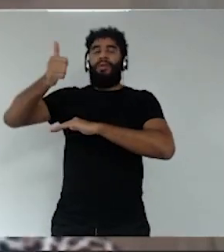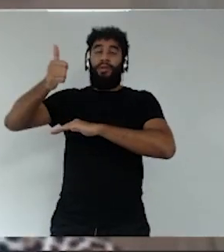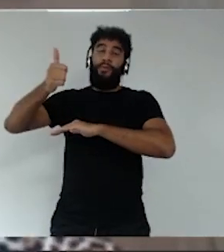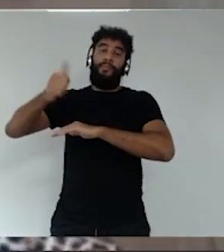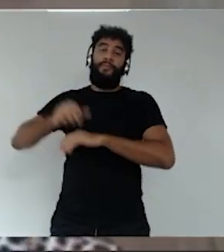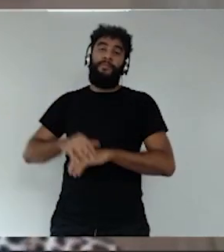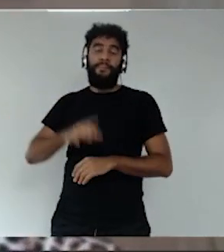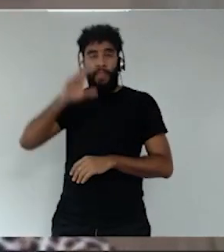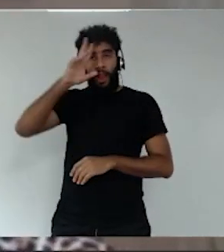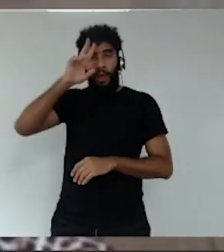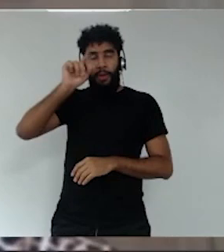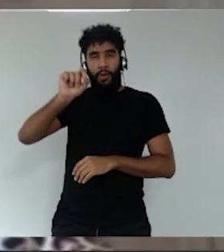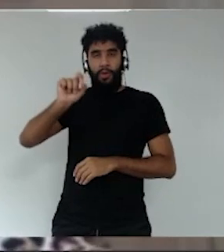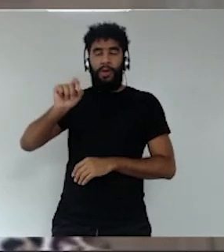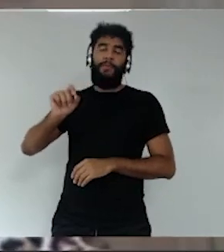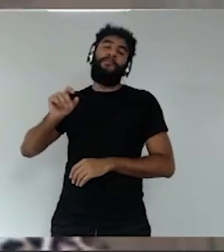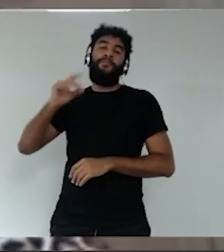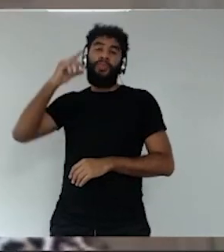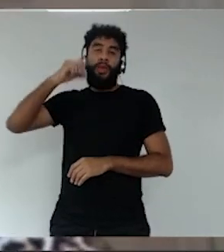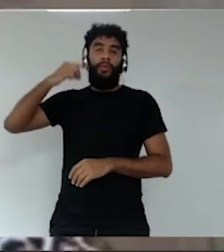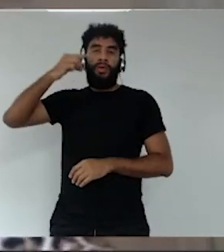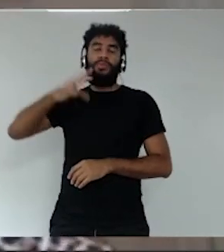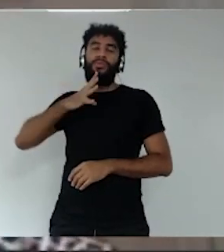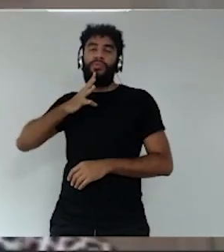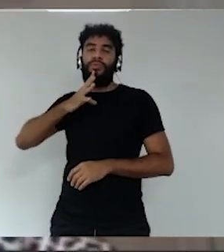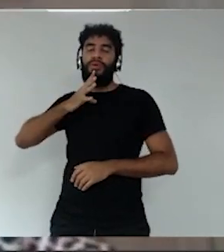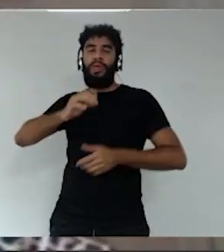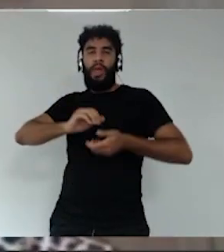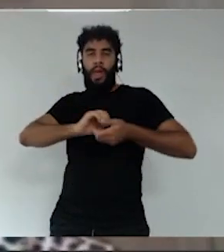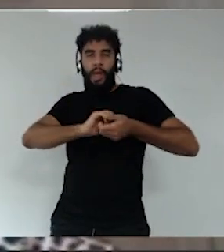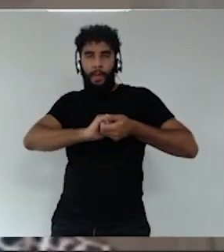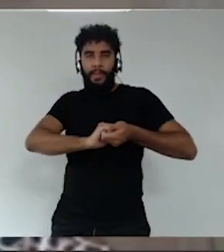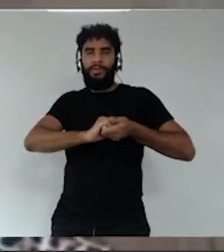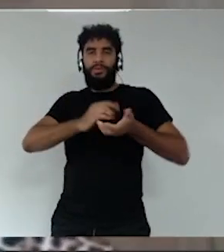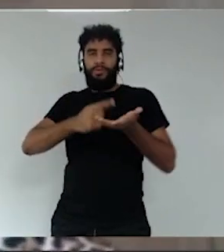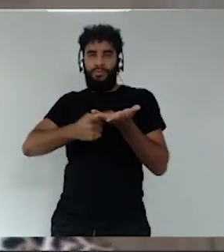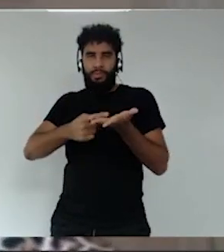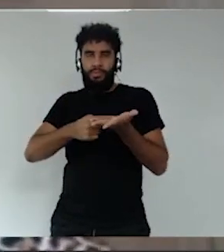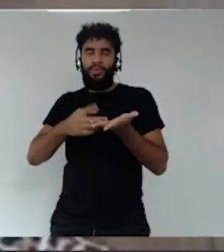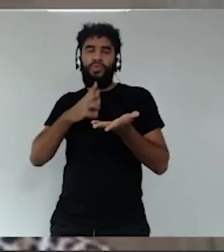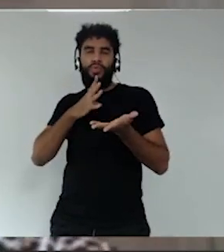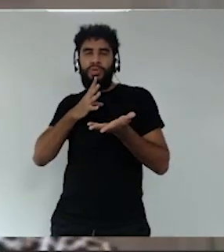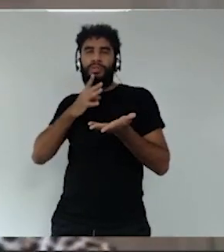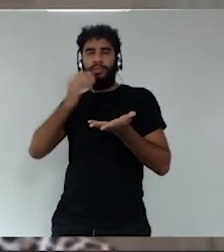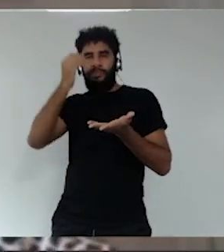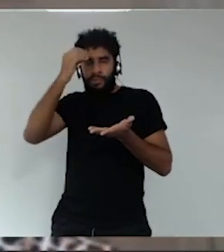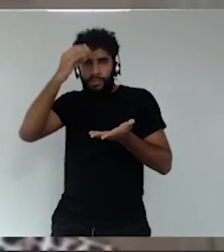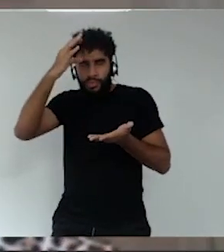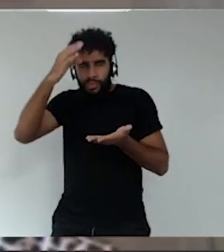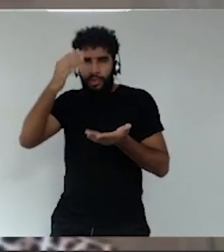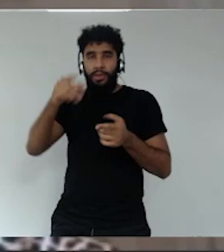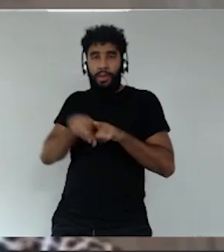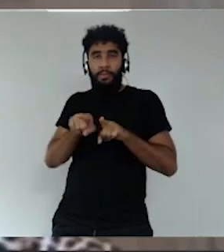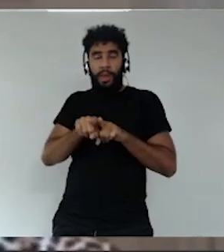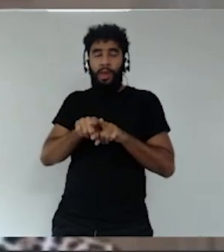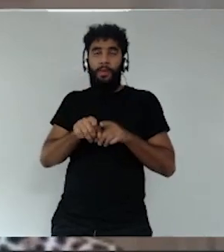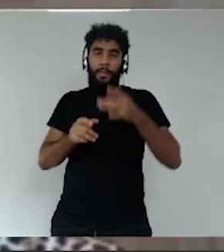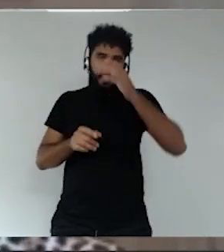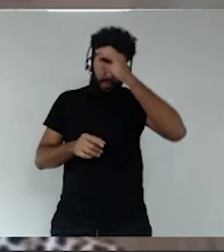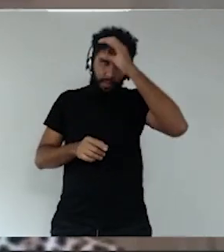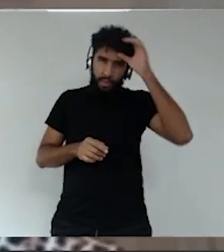que o advogado conheça a mediação e a conciliação, saiba como funcionam os procedimentos, tanto para acompanhar o cliente